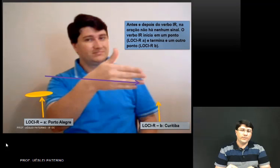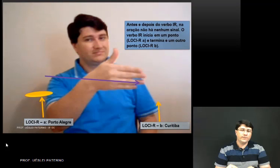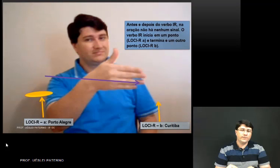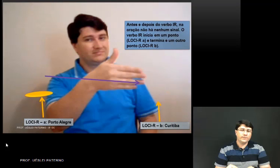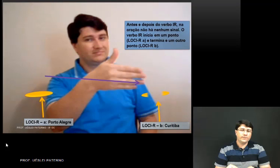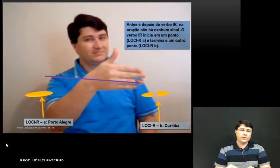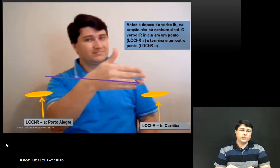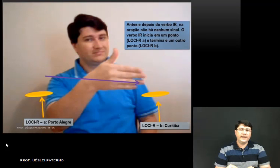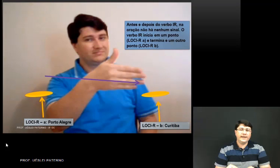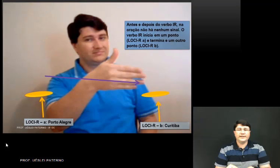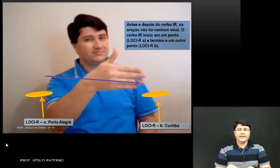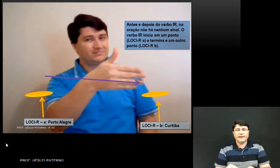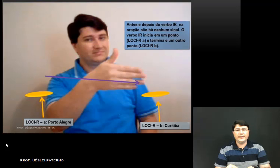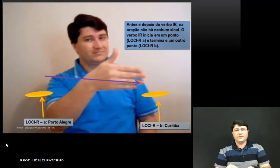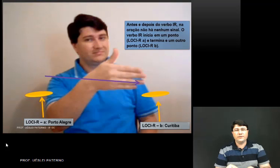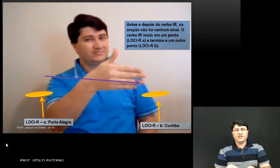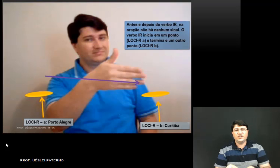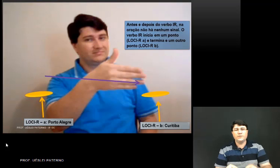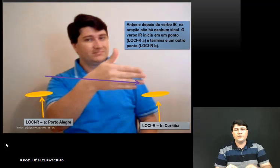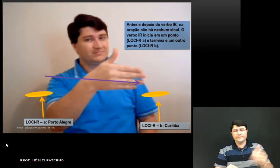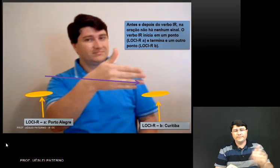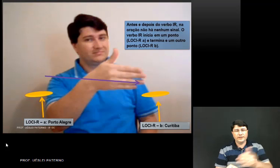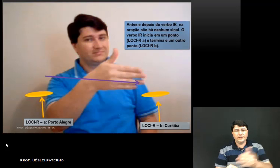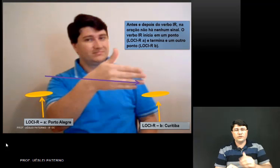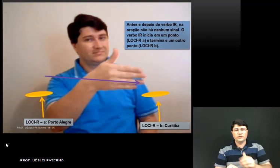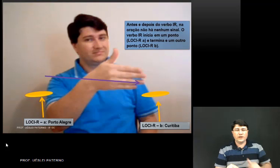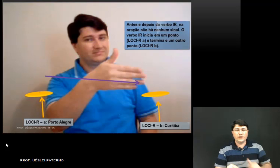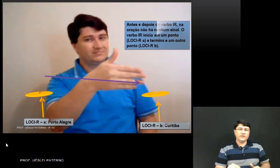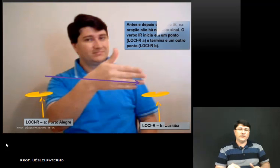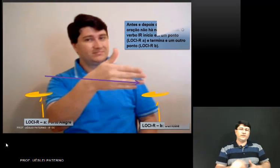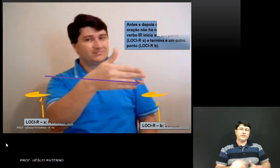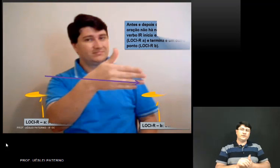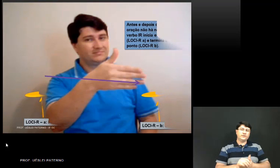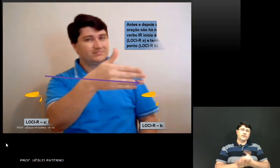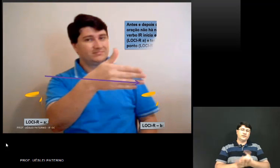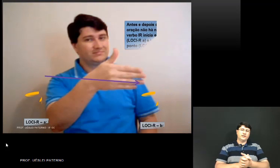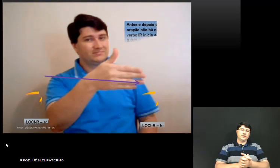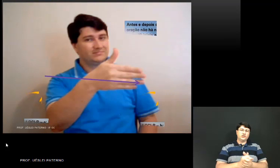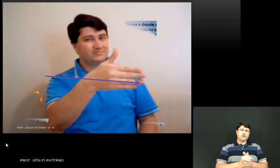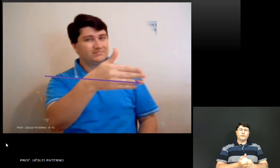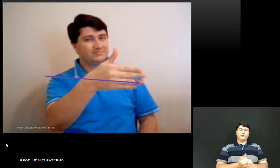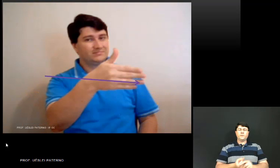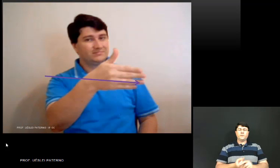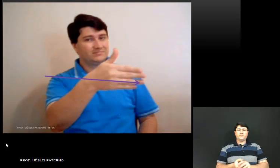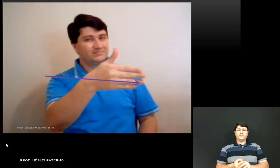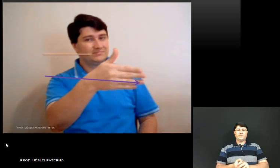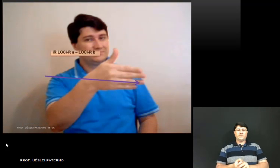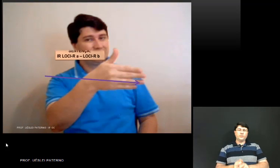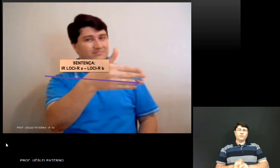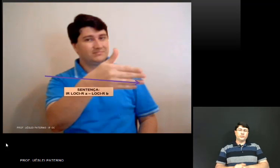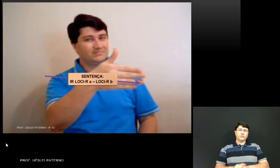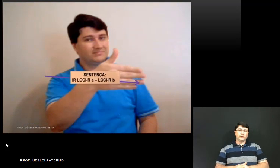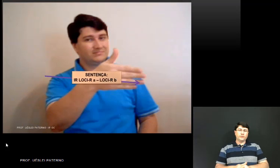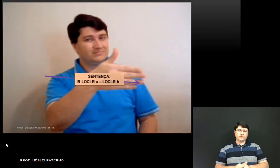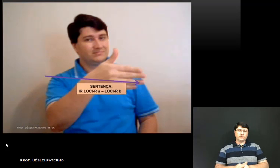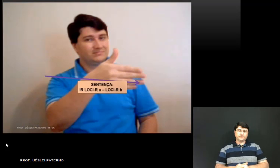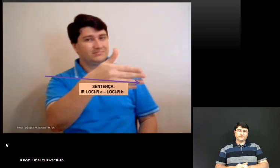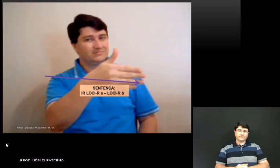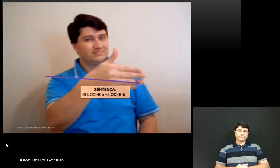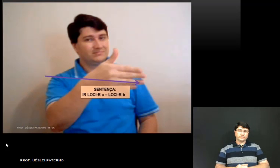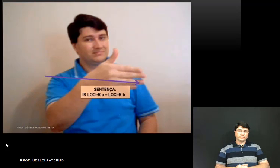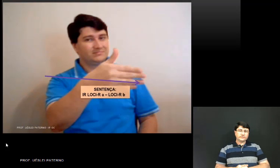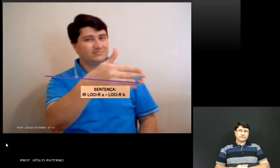Ali Porto Alegre, aqui Curitiba, e o deslocamento foi feito de um ponto para